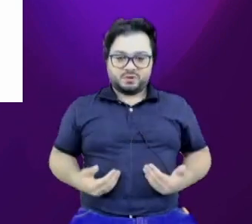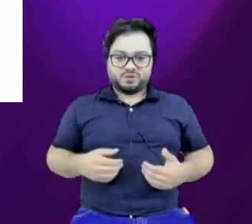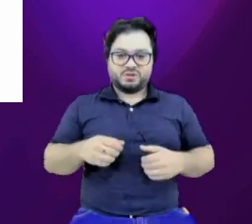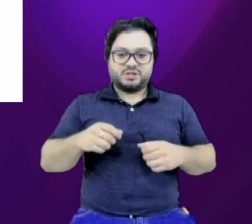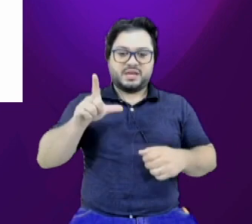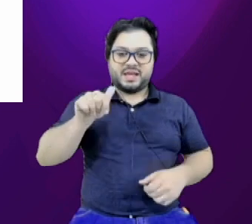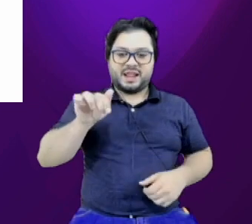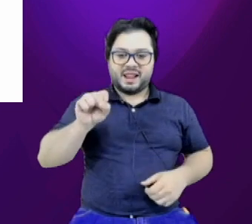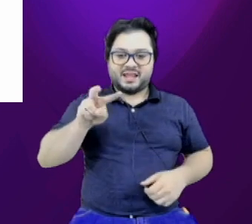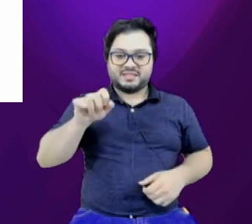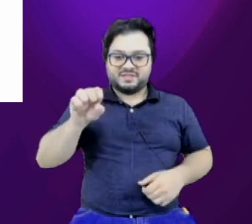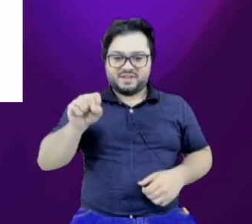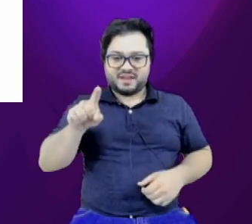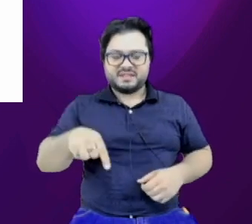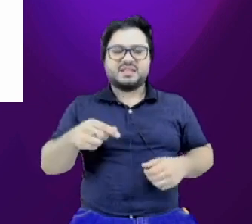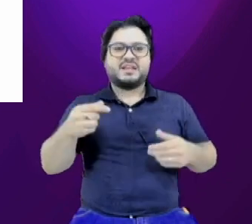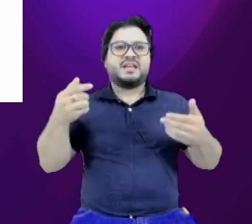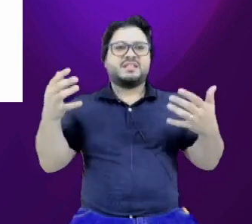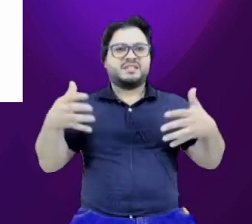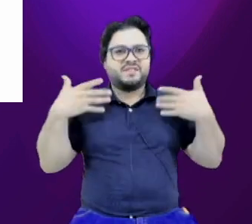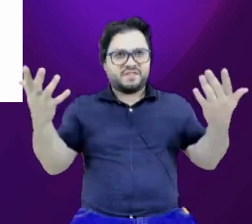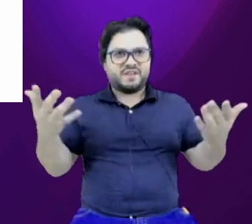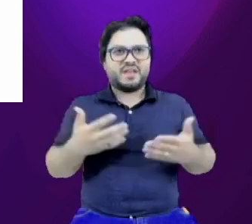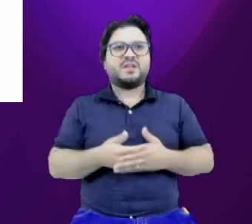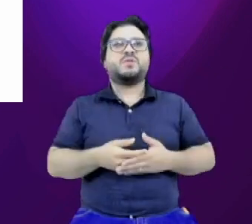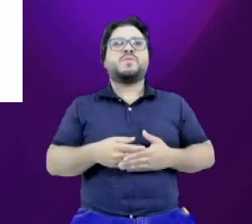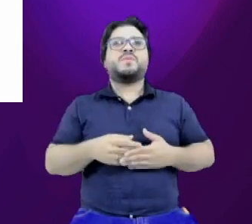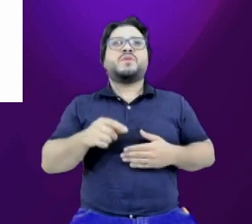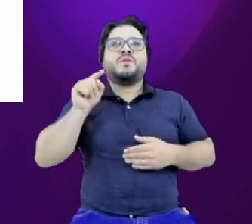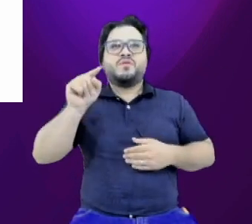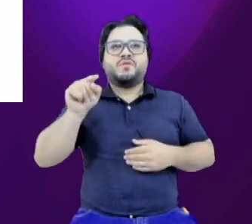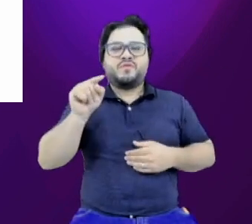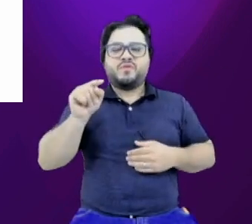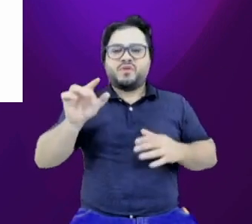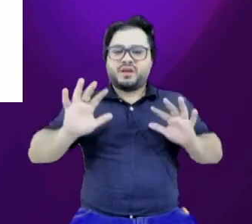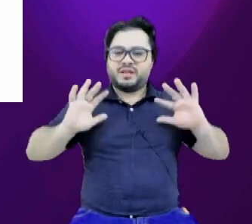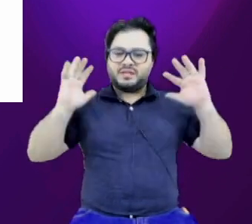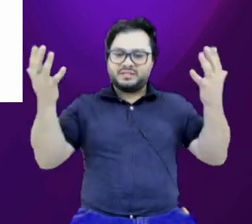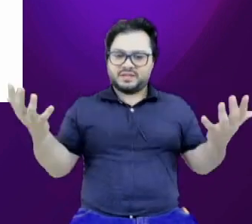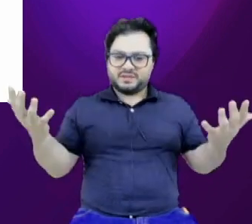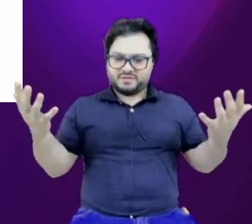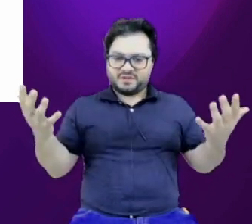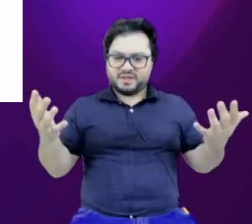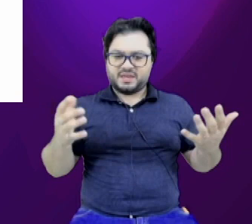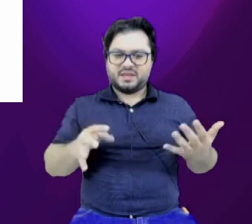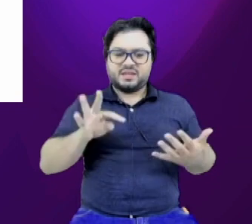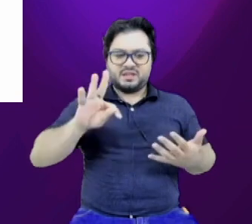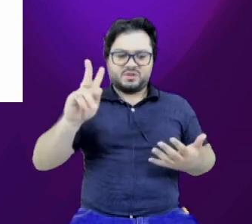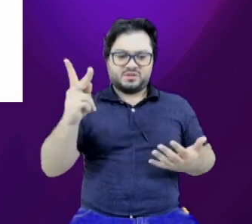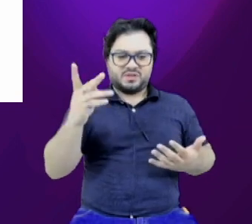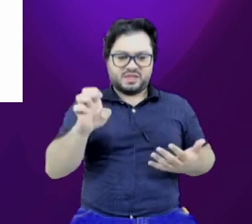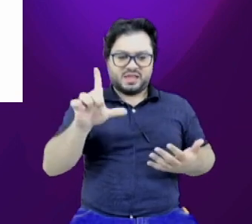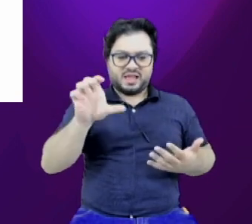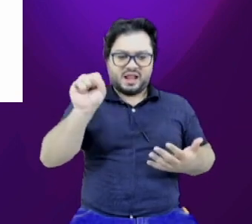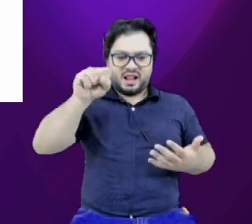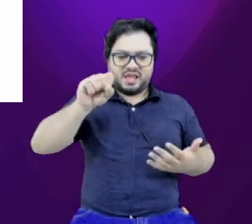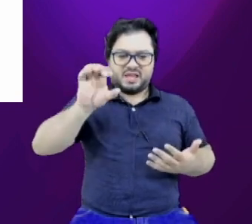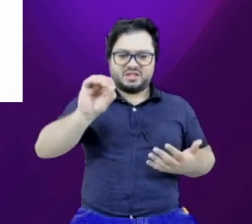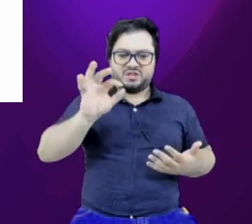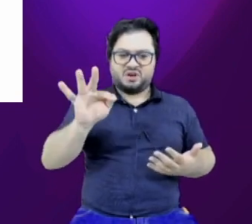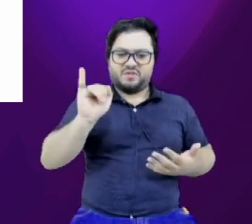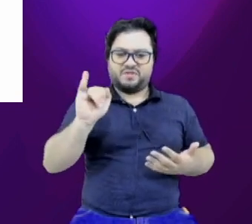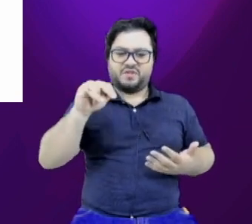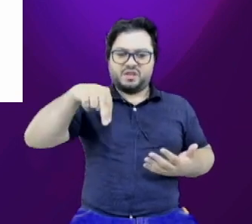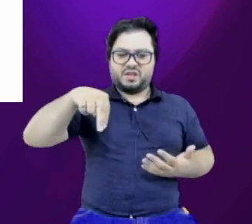Vegas, esse feito, né? Foi nesse evento, The Lens of Innovation, que é um dos